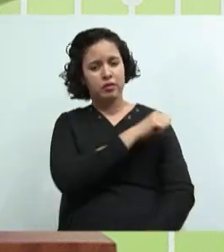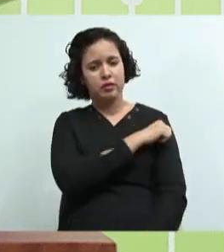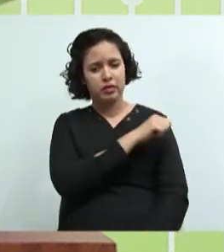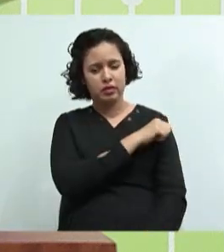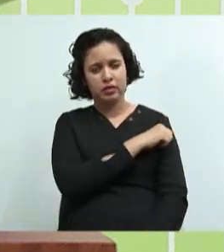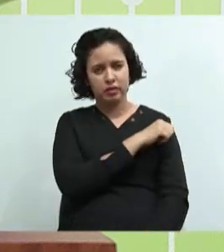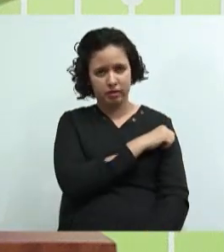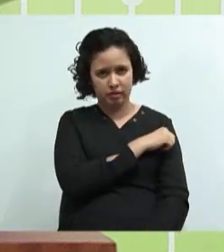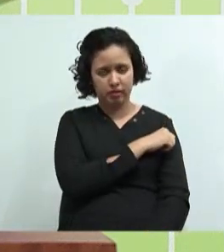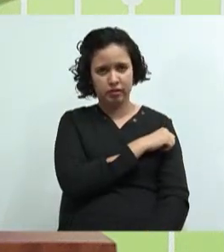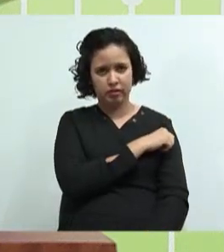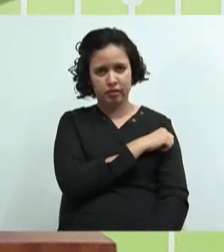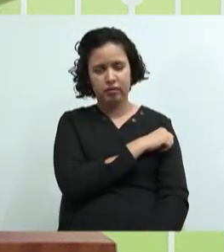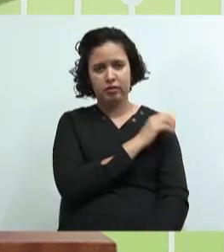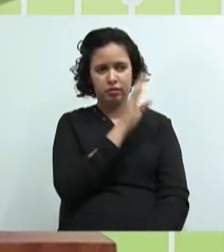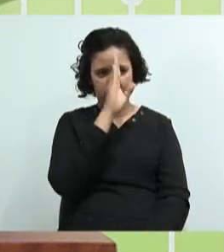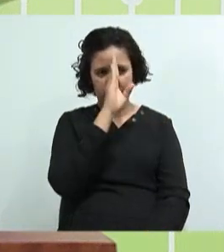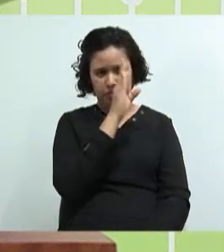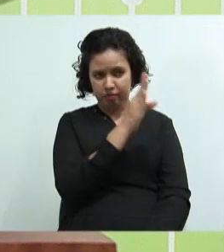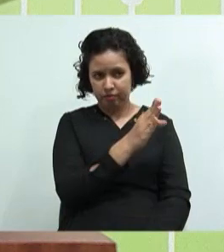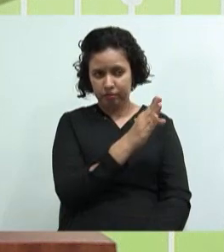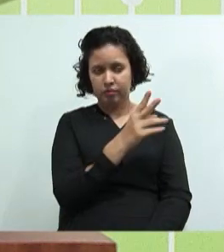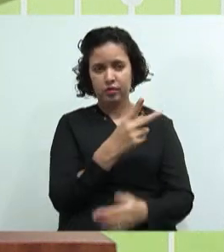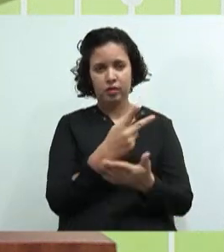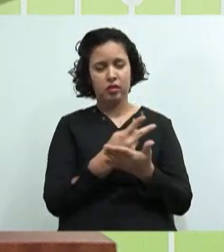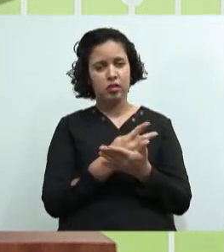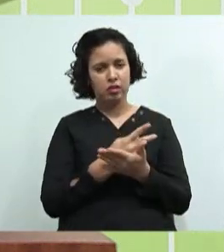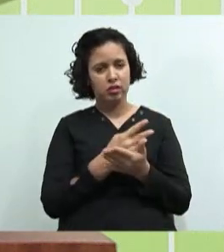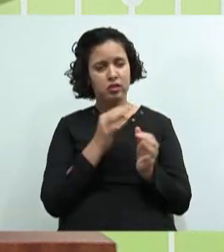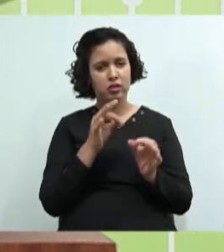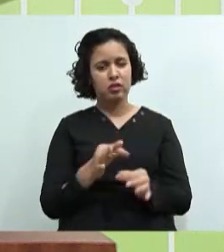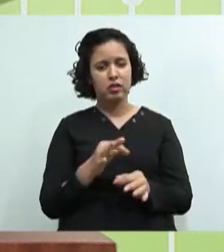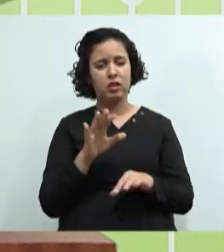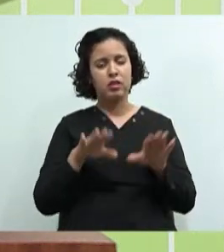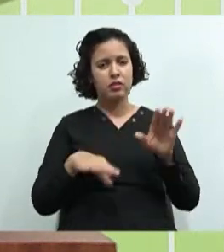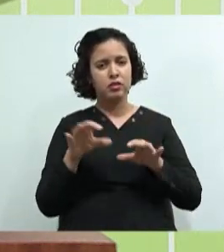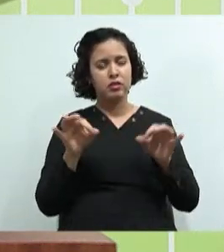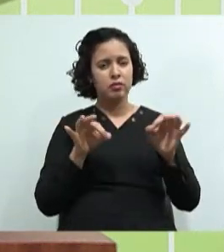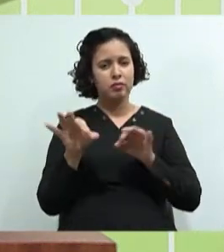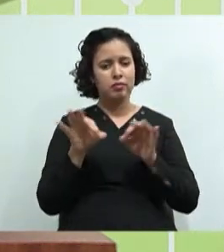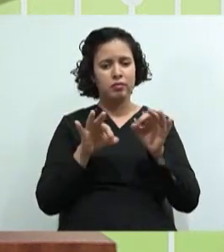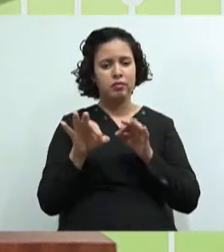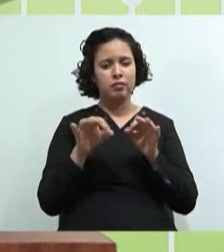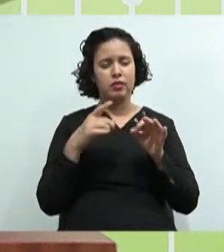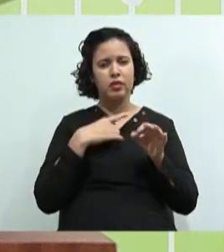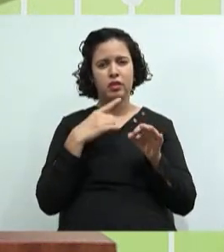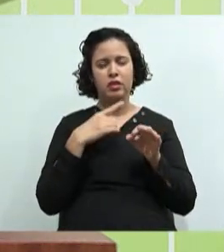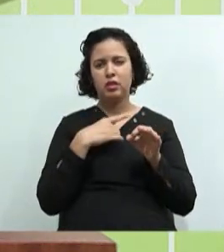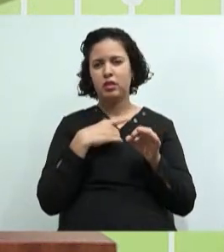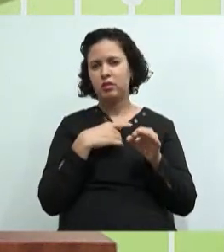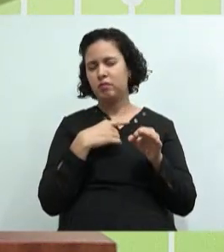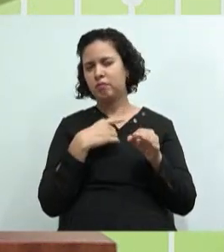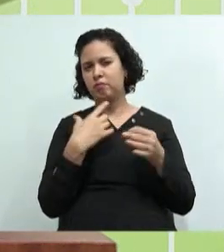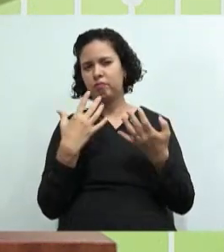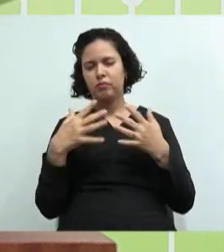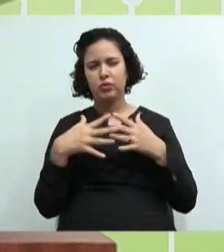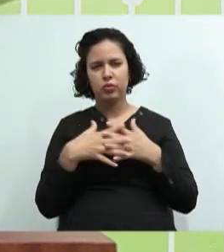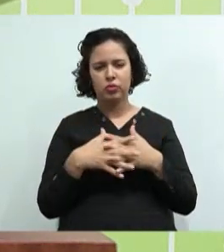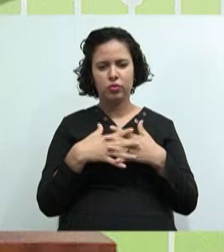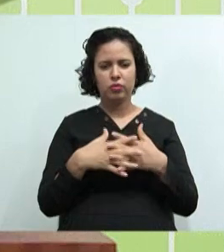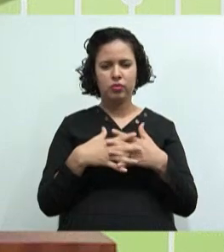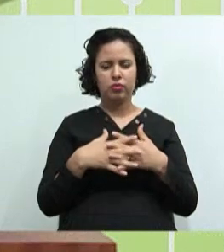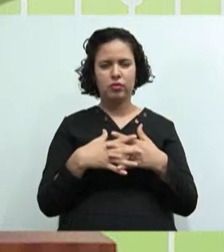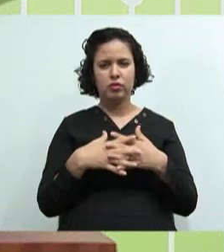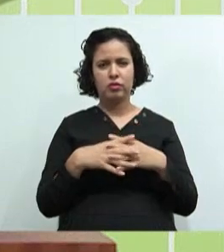no acompanhamento correto, né? Nós estamos falando de um plano e muitas vezes pode gerar esse pequeno conflito, essa pequena confusão